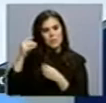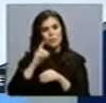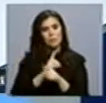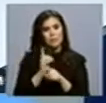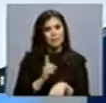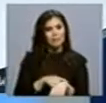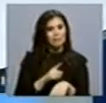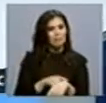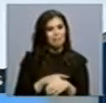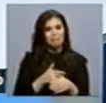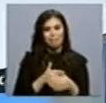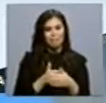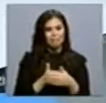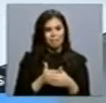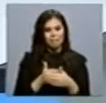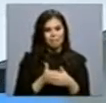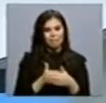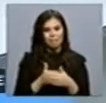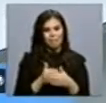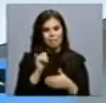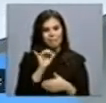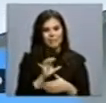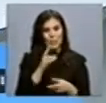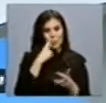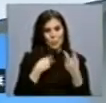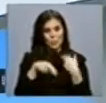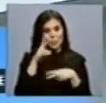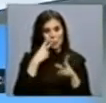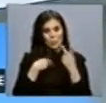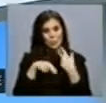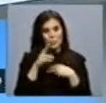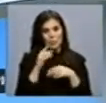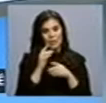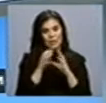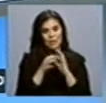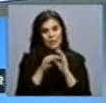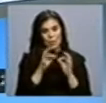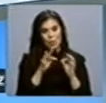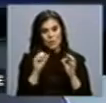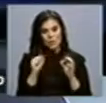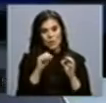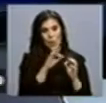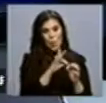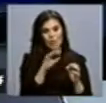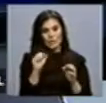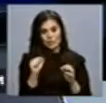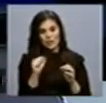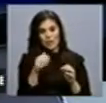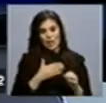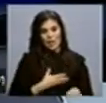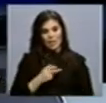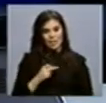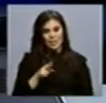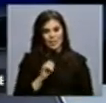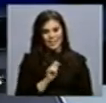momento se não estou enganada, estou aqui à procura das minhas notas. Do 4G. Vamos falar do 4G. Precisamente. O Daniel Catalão falou do 5G